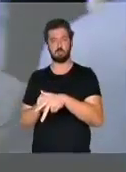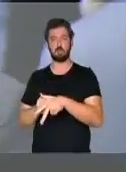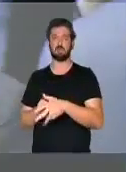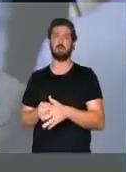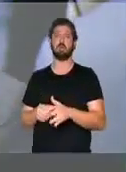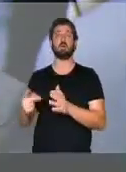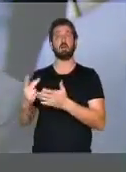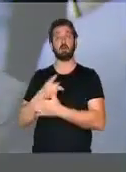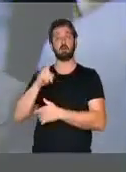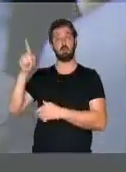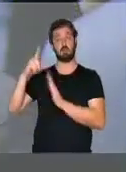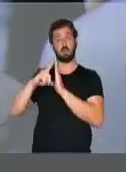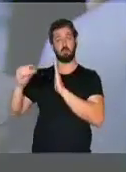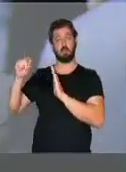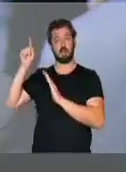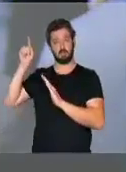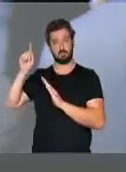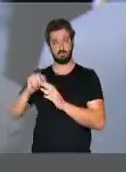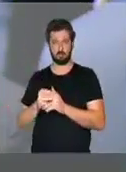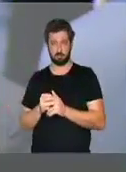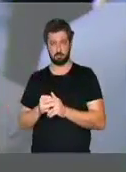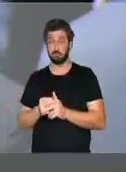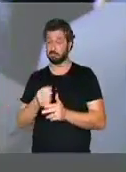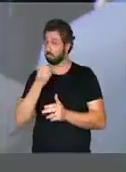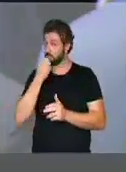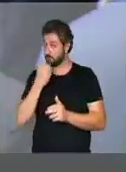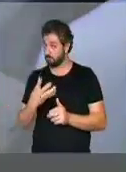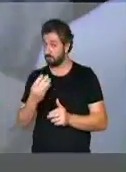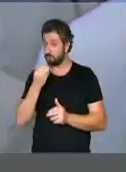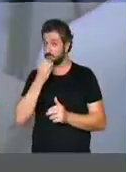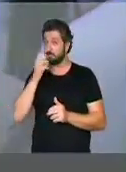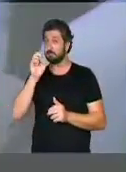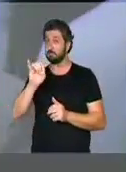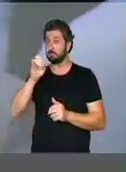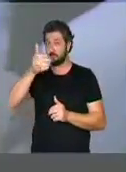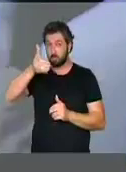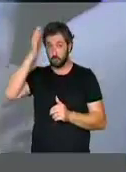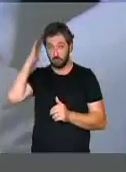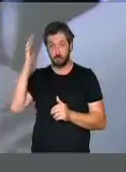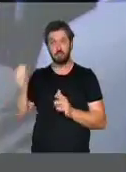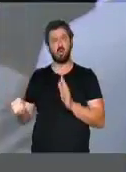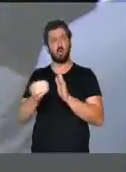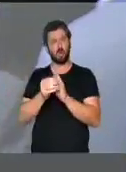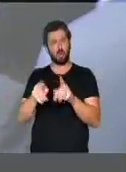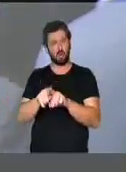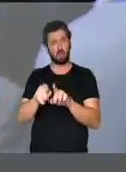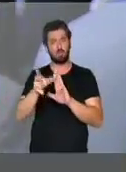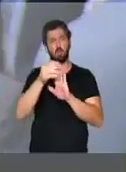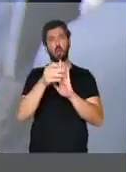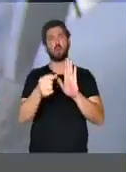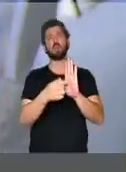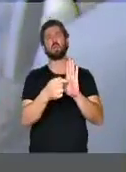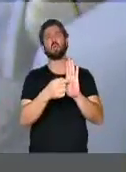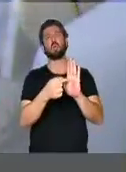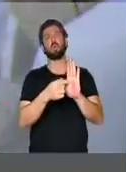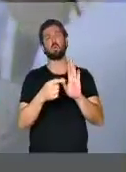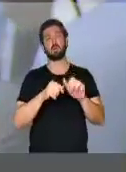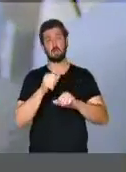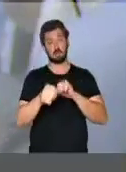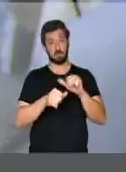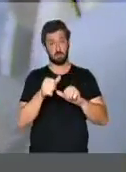graça no Palácio do Planalto. Seria bom se o Temer incluísse no conteúdo